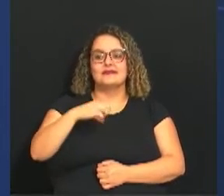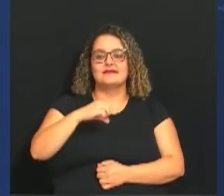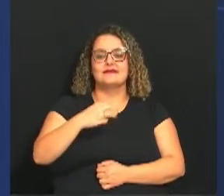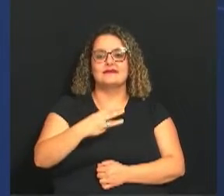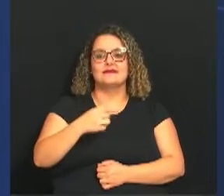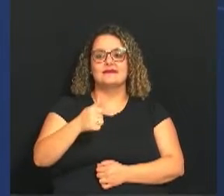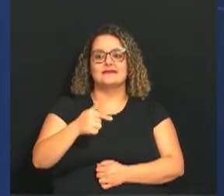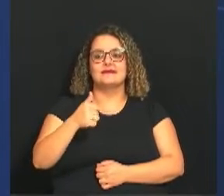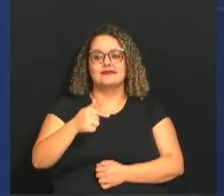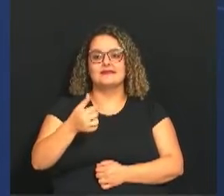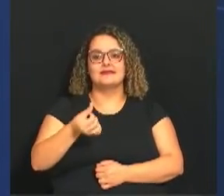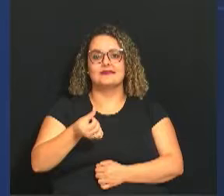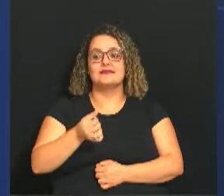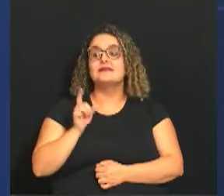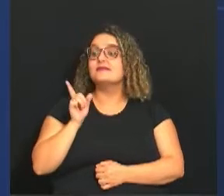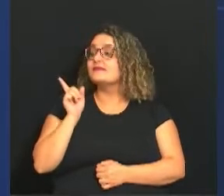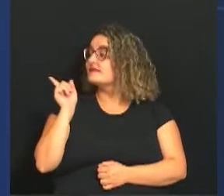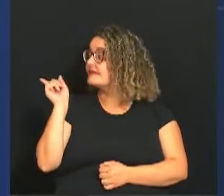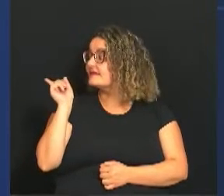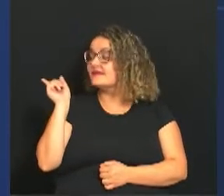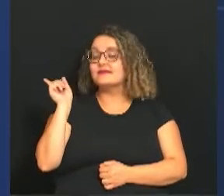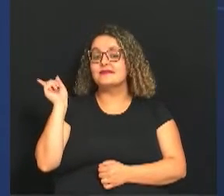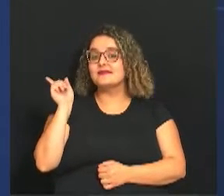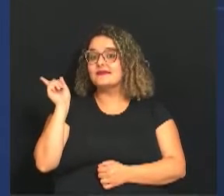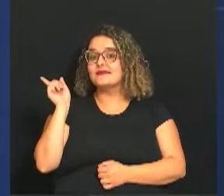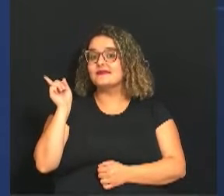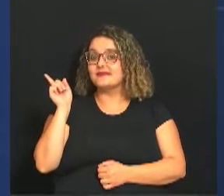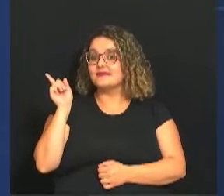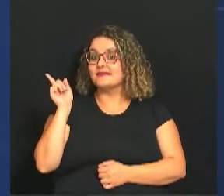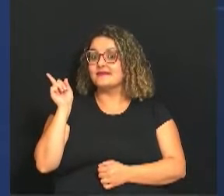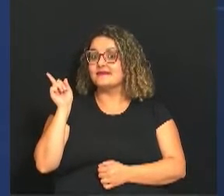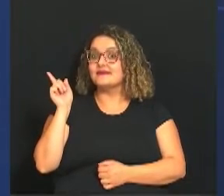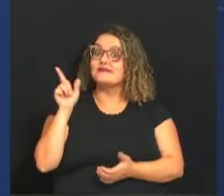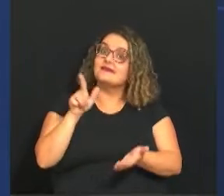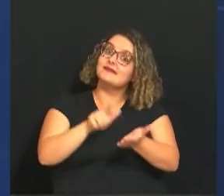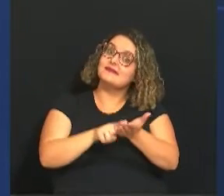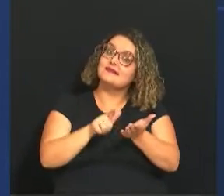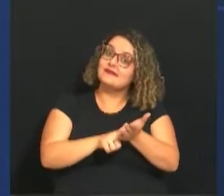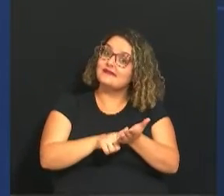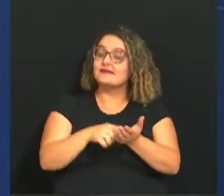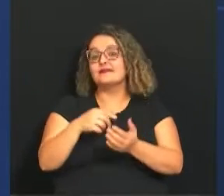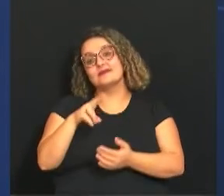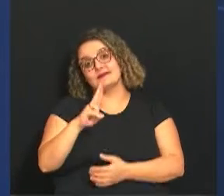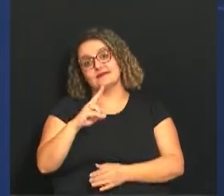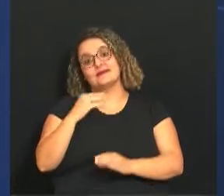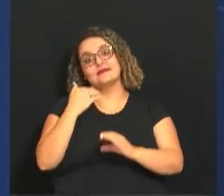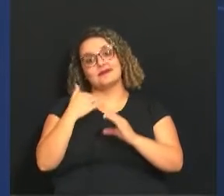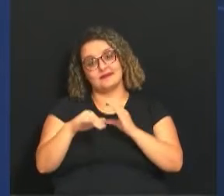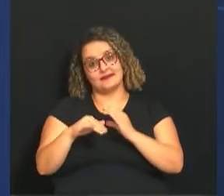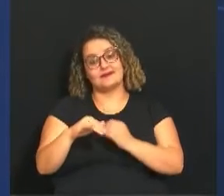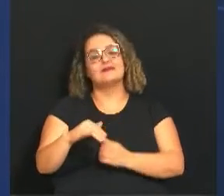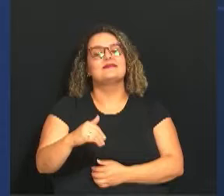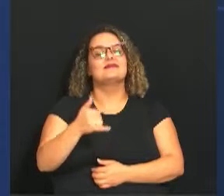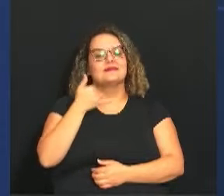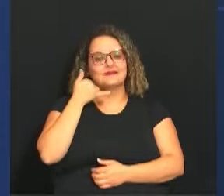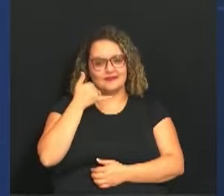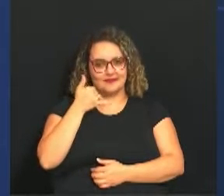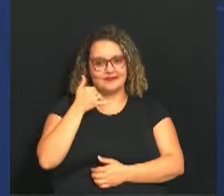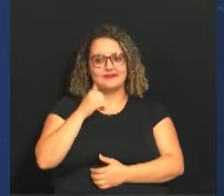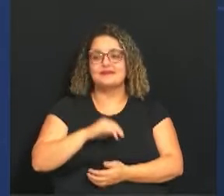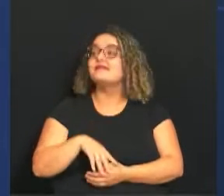978293776. Eu vou repetir o número para dar tempo de você anotar ou num papel ou já direto no seu celular. 19 é o